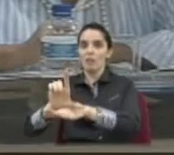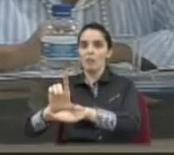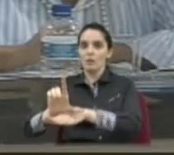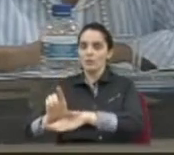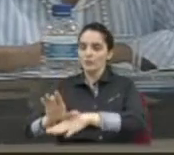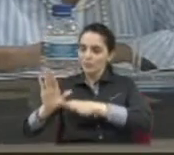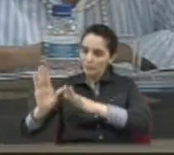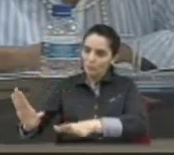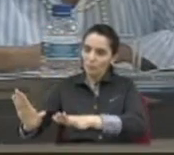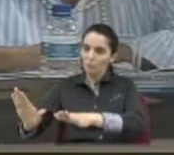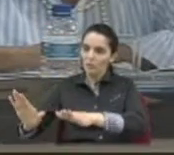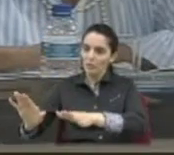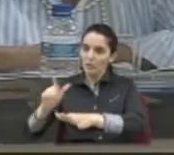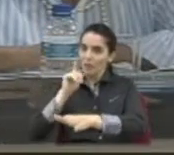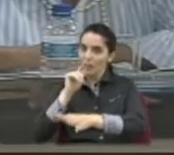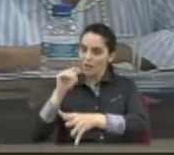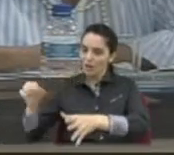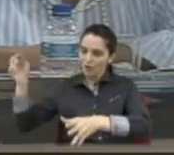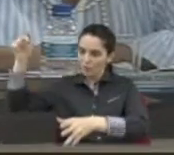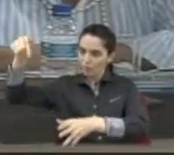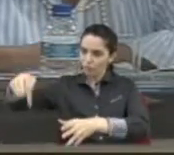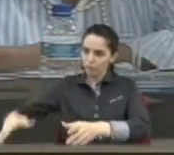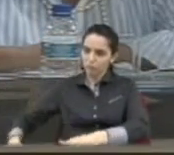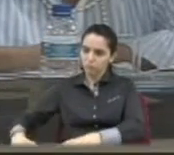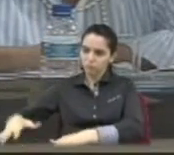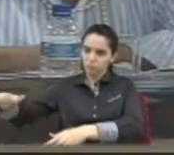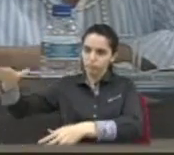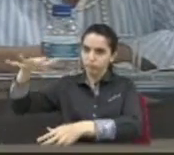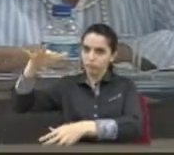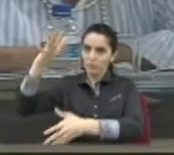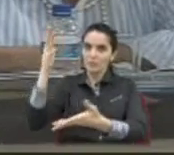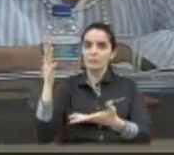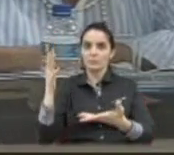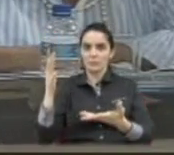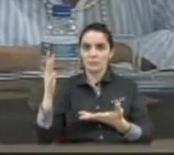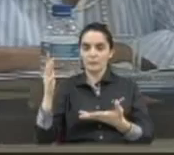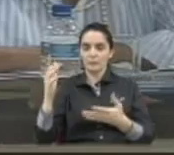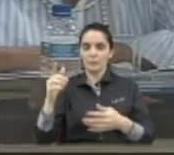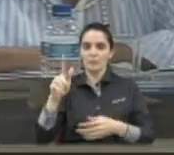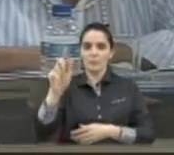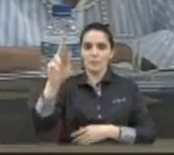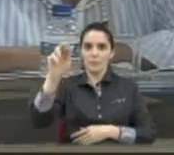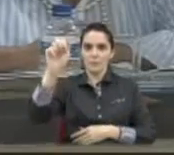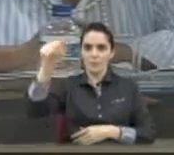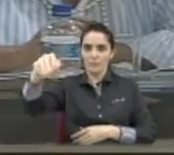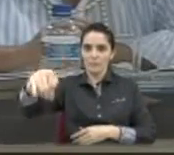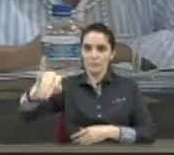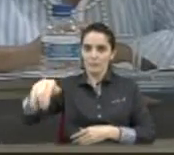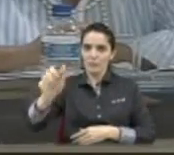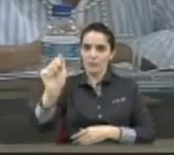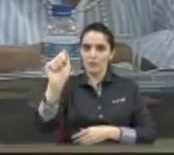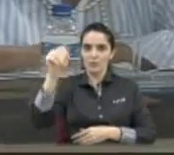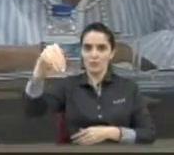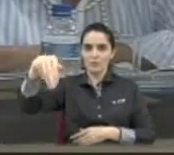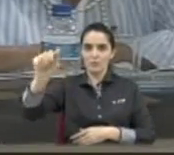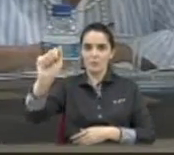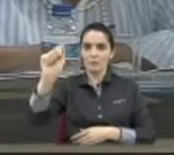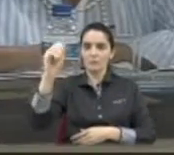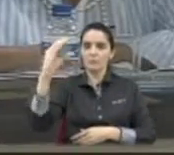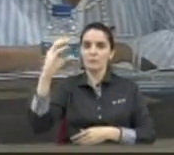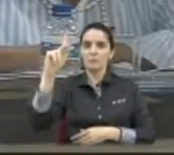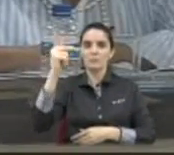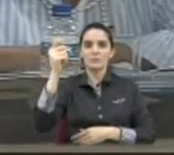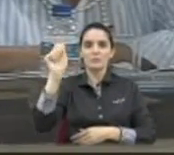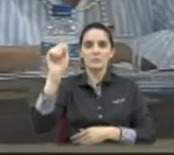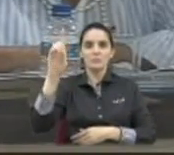dessas empresas de tiro-entulho. Ali na Granja Machado, tinha uma empresa ali que você passava, tinha as